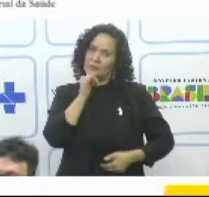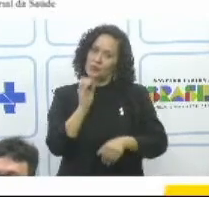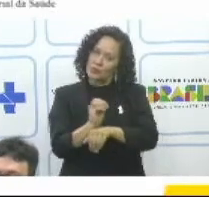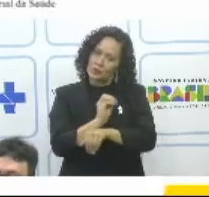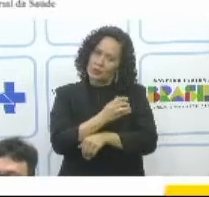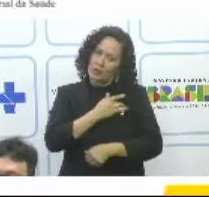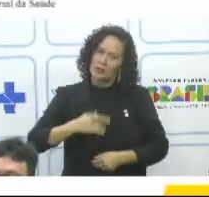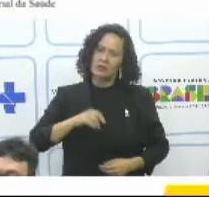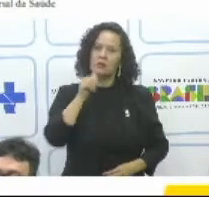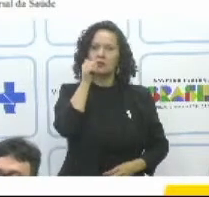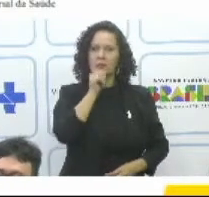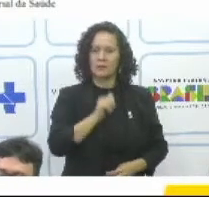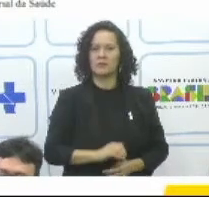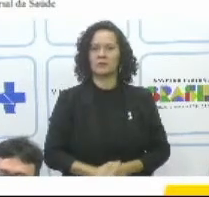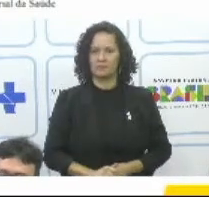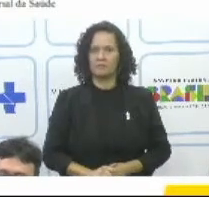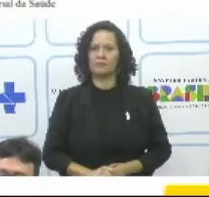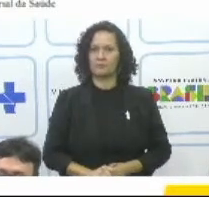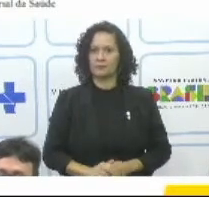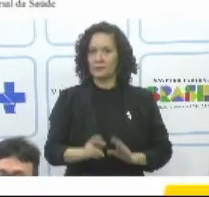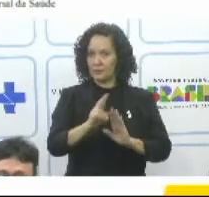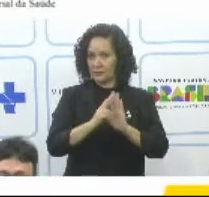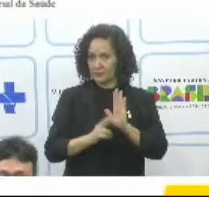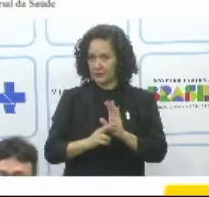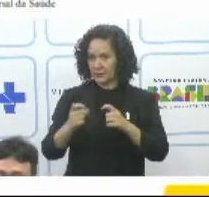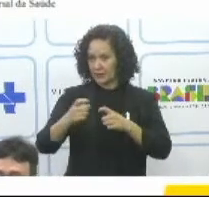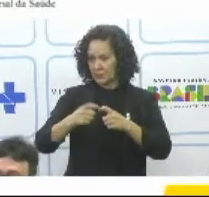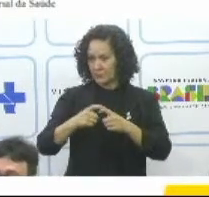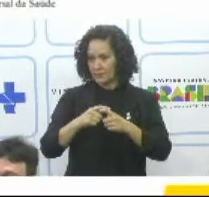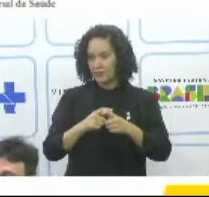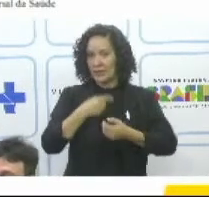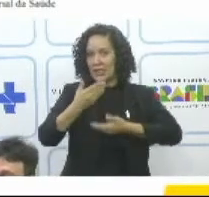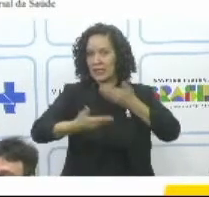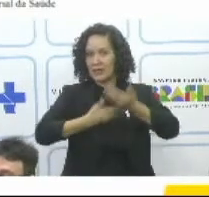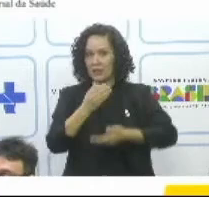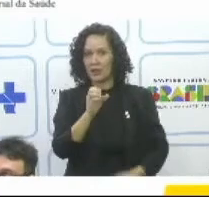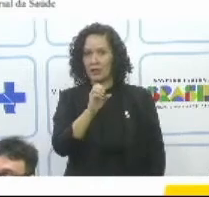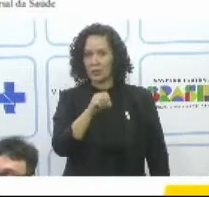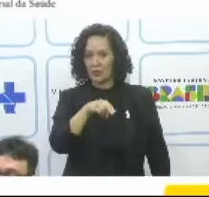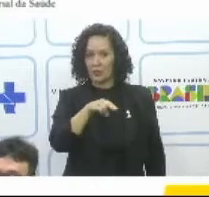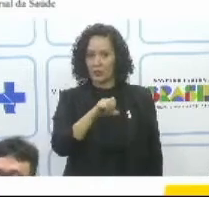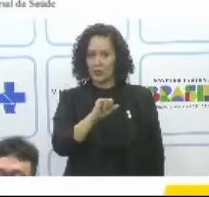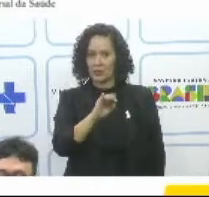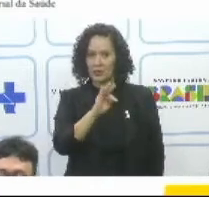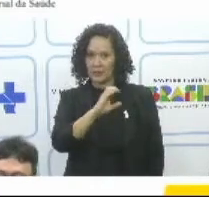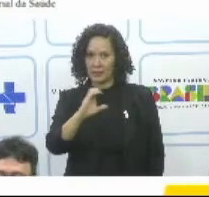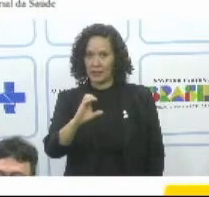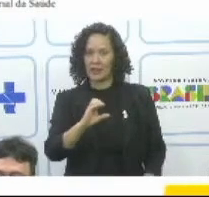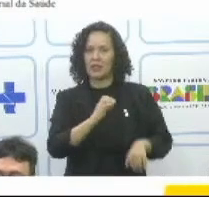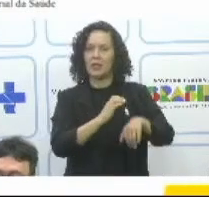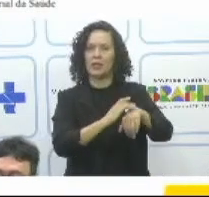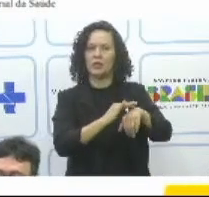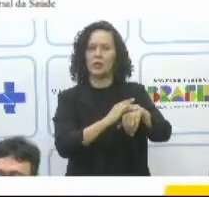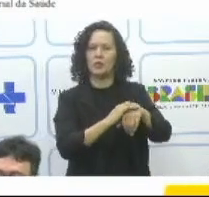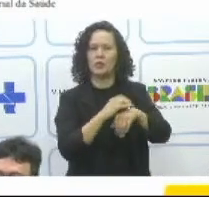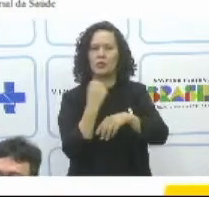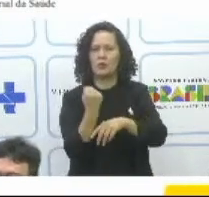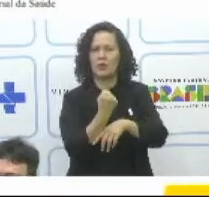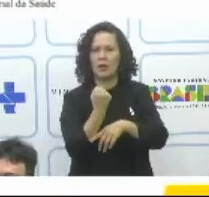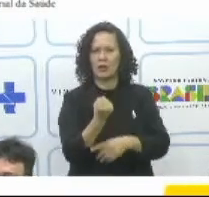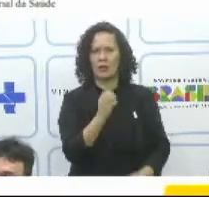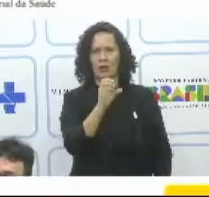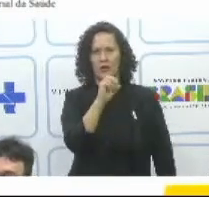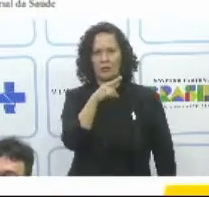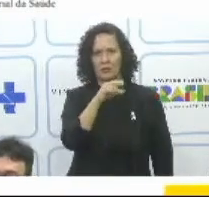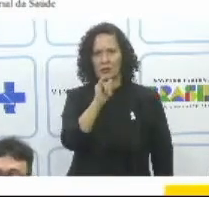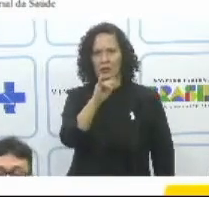cuidado da saúde da mulher. Esse é o protocolo clínico de diretriz terapêutica da Conitec, né, sobre dor crônica, né, que já traz as